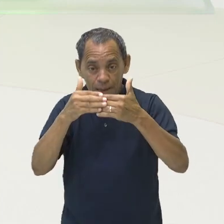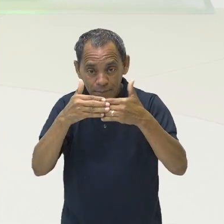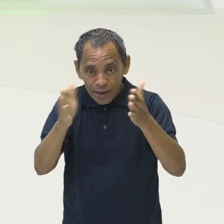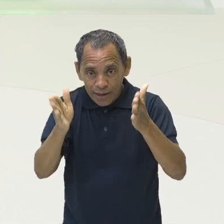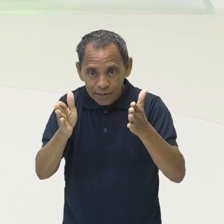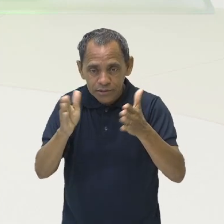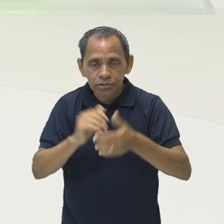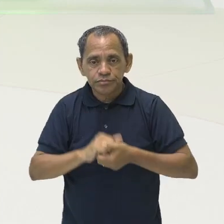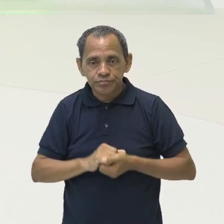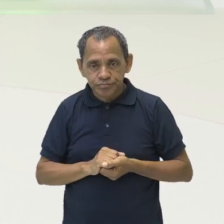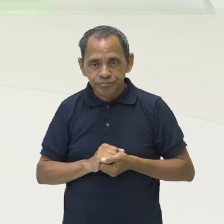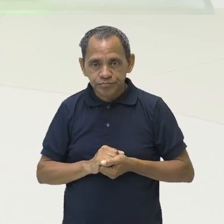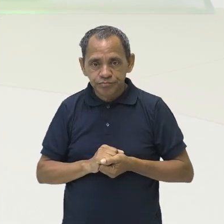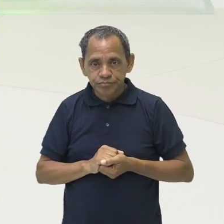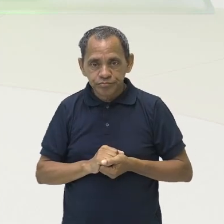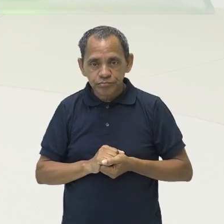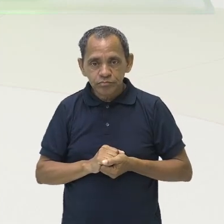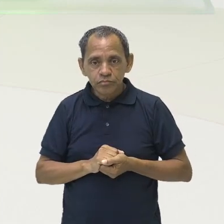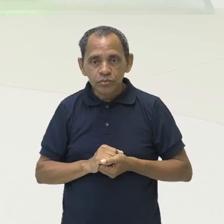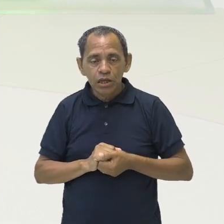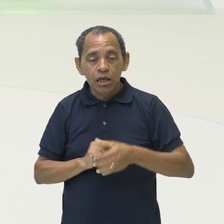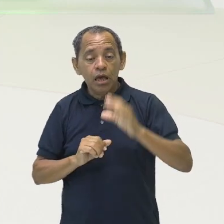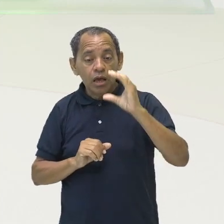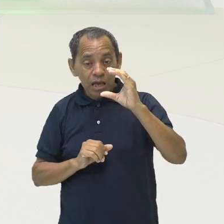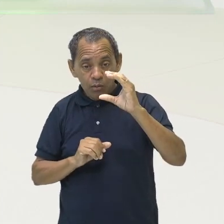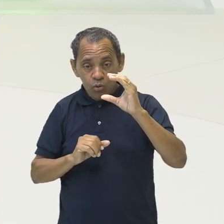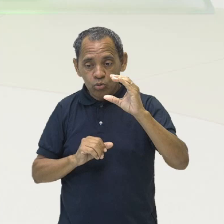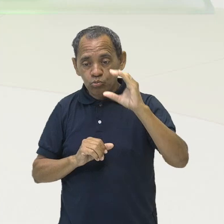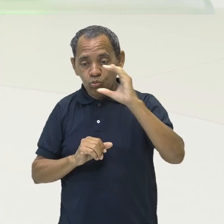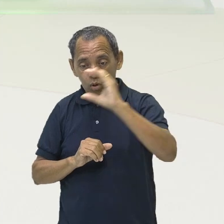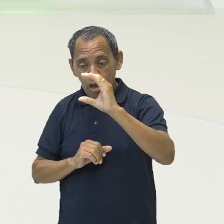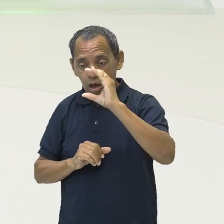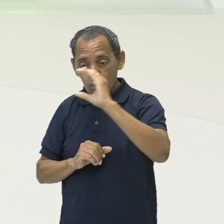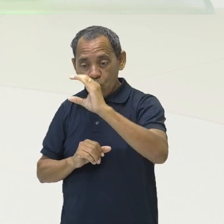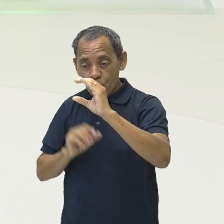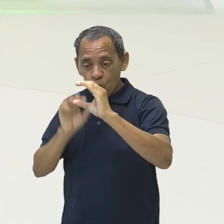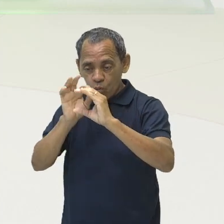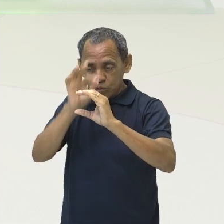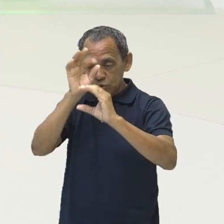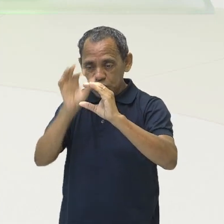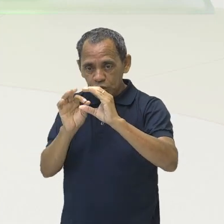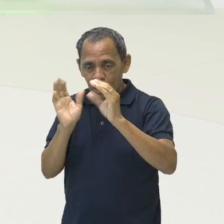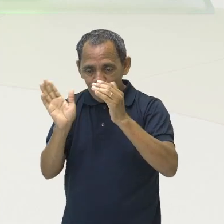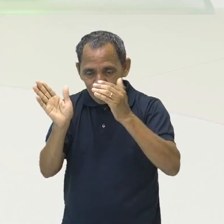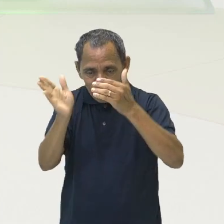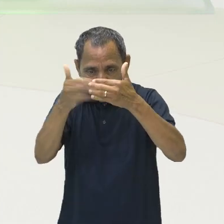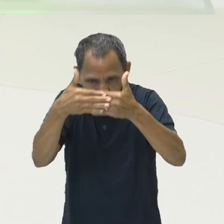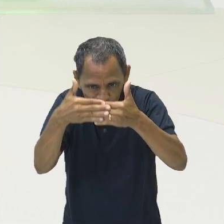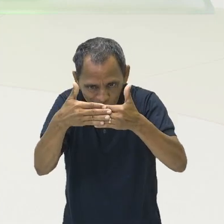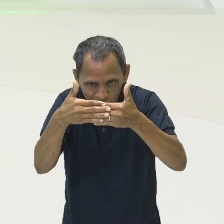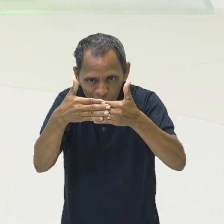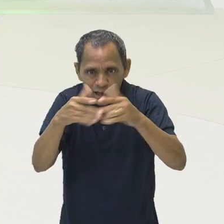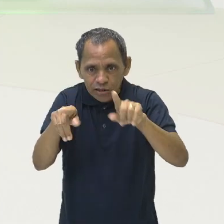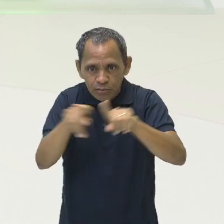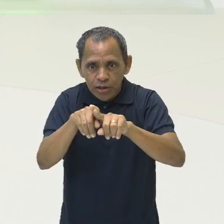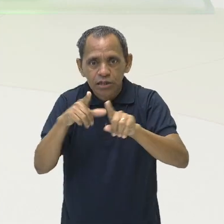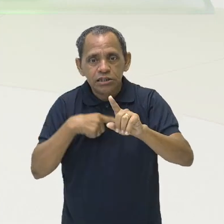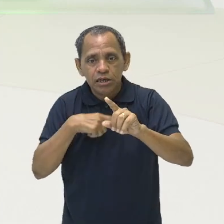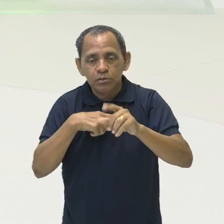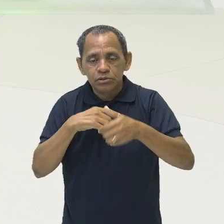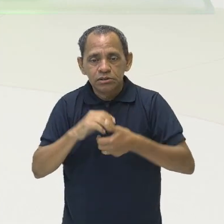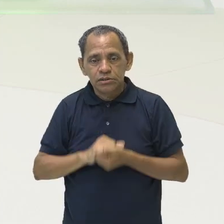Agora, quando os carbonos vão se ligando de modo a fechar, formar um ciclo, nós temos